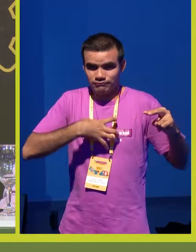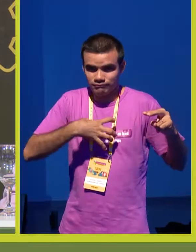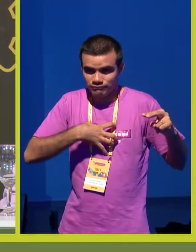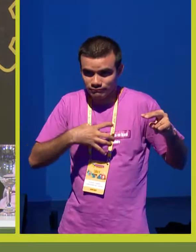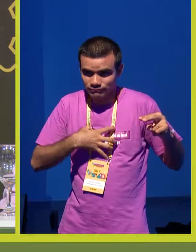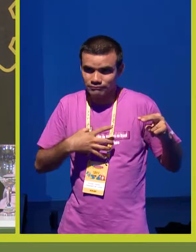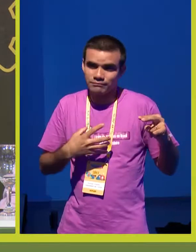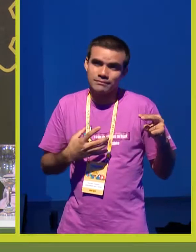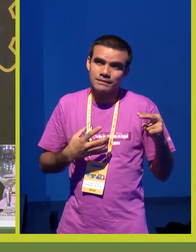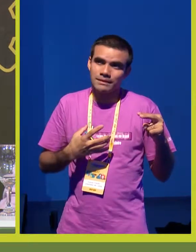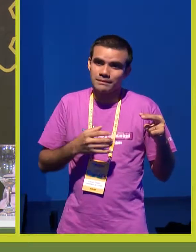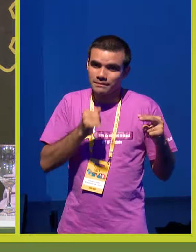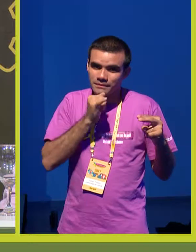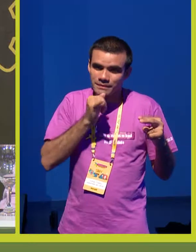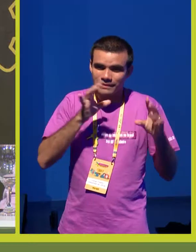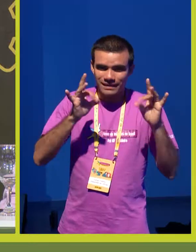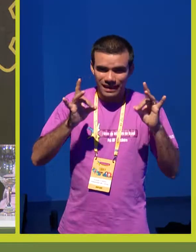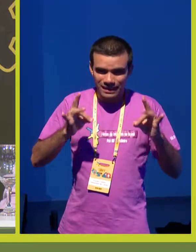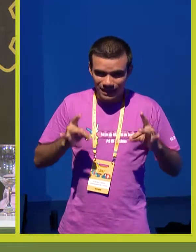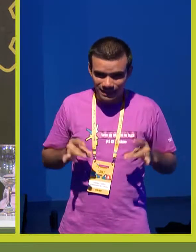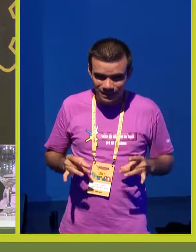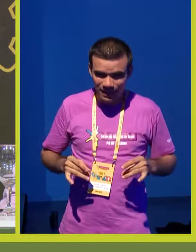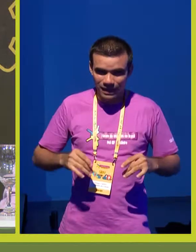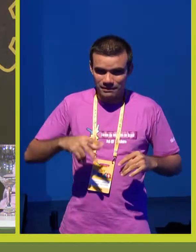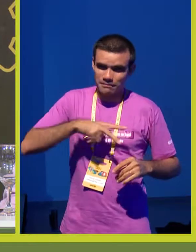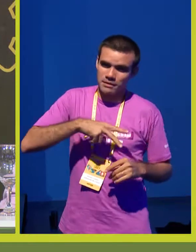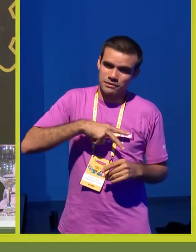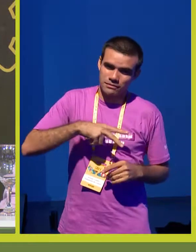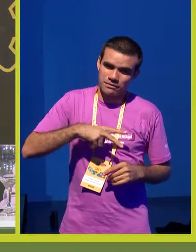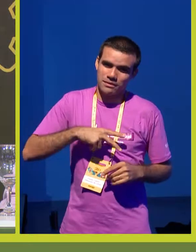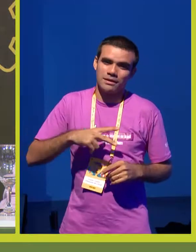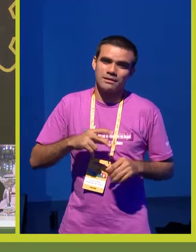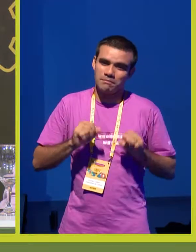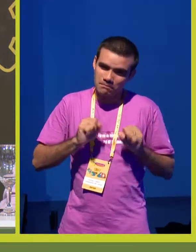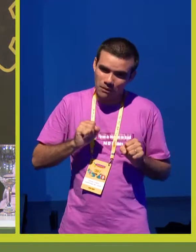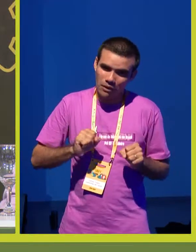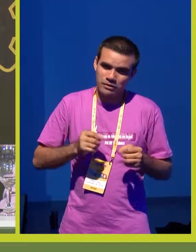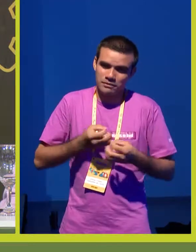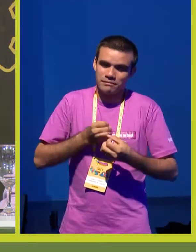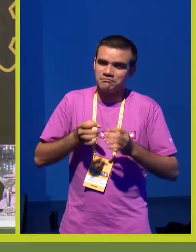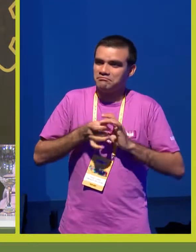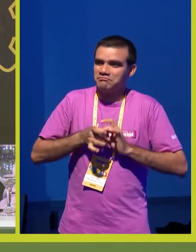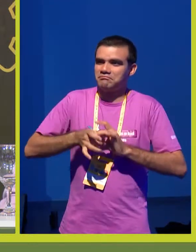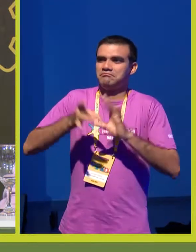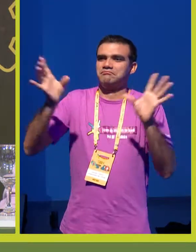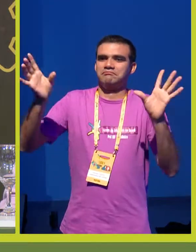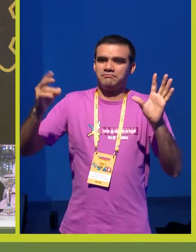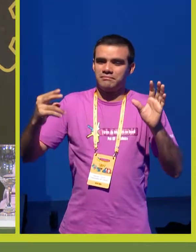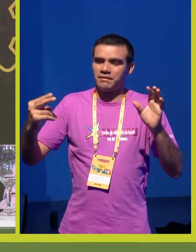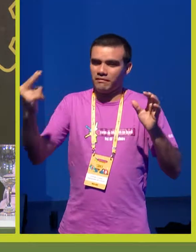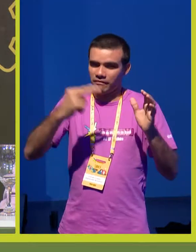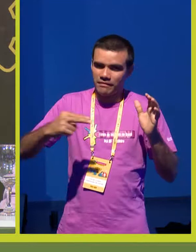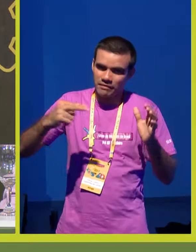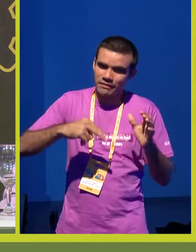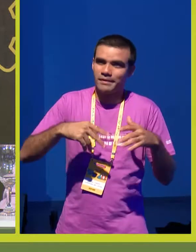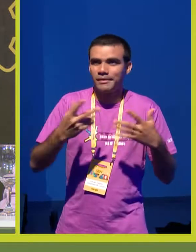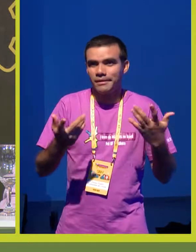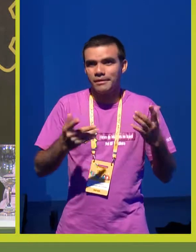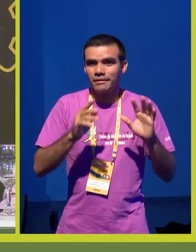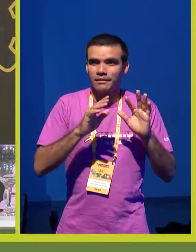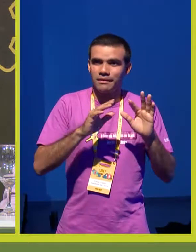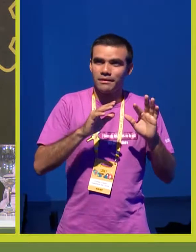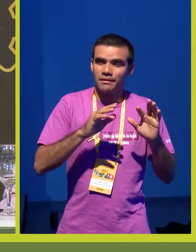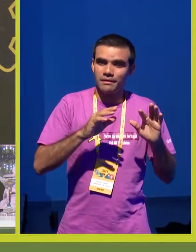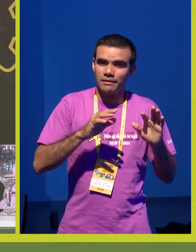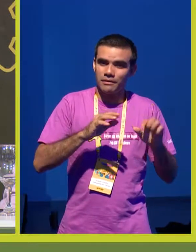com o potencial de revelar detalhes intensamente privados sobre a vida e o futuro de uma pessoa, incluindo com quem ela está relacionada, a